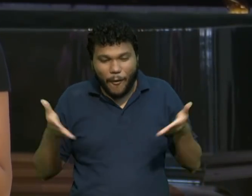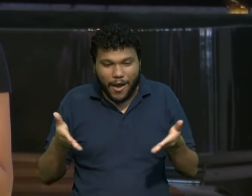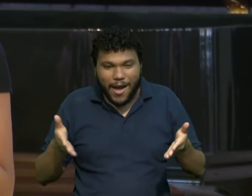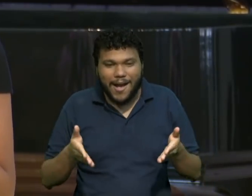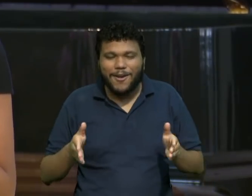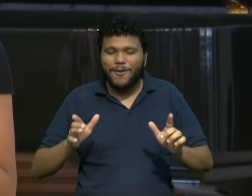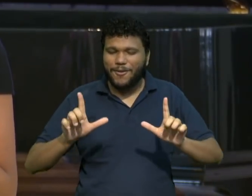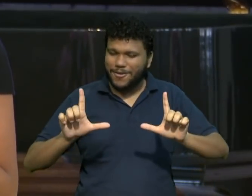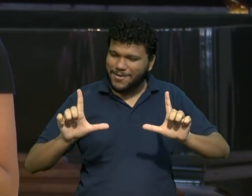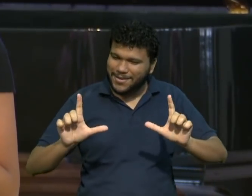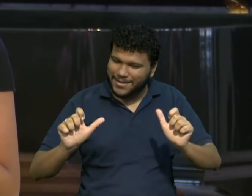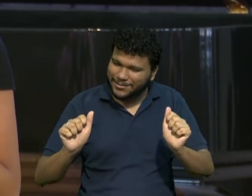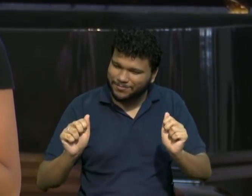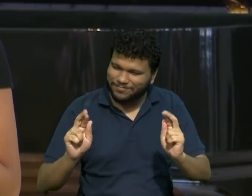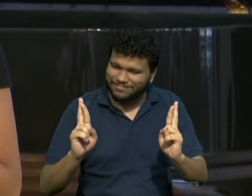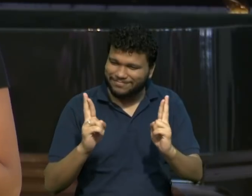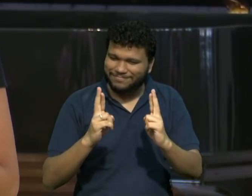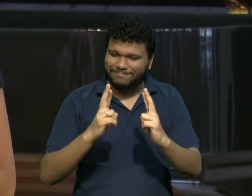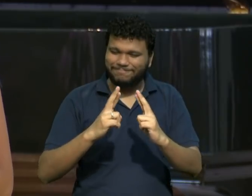Ar